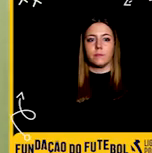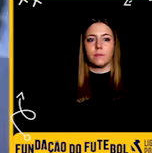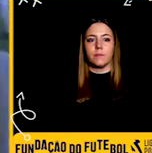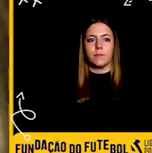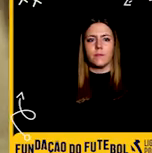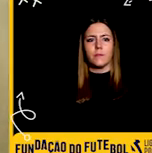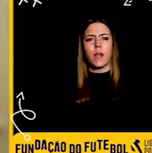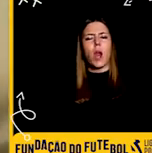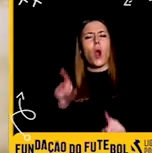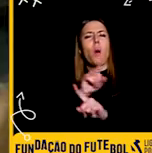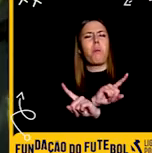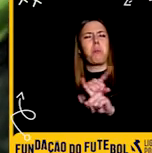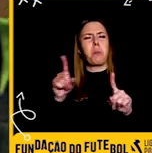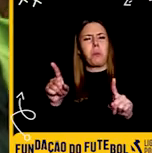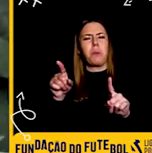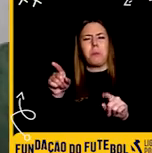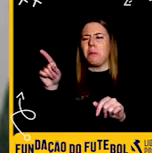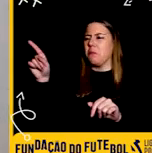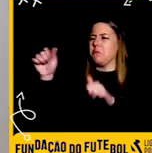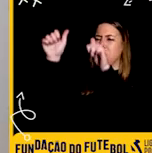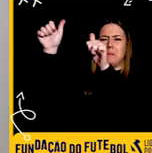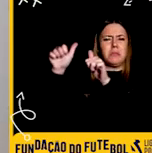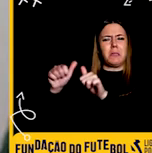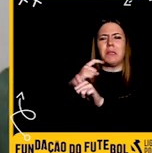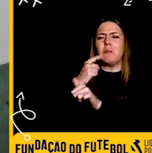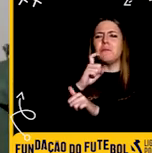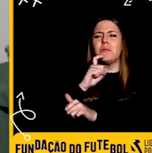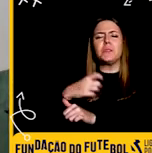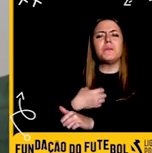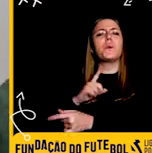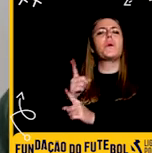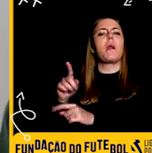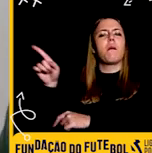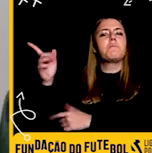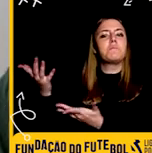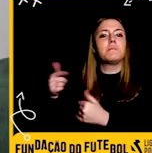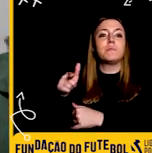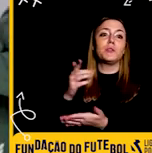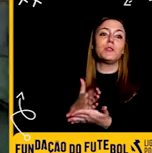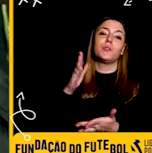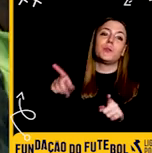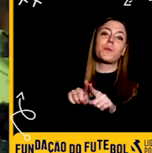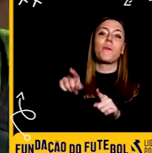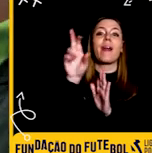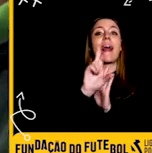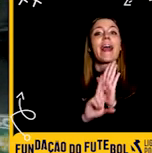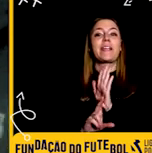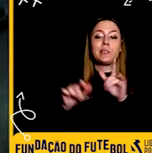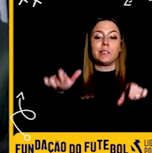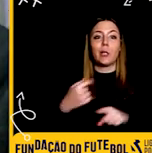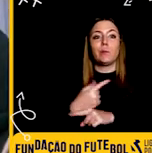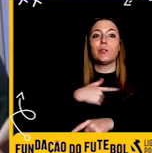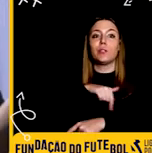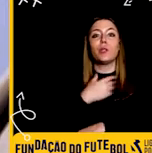Proibido bater as botas, que recado é este ou que aviso é este? Isto é simplesmente regras da